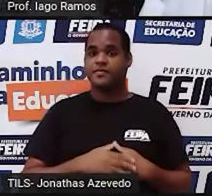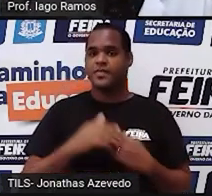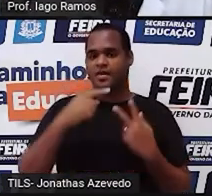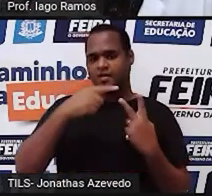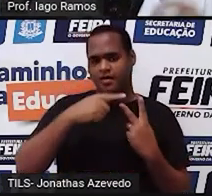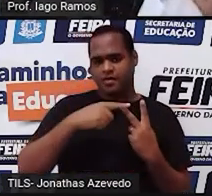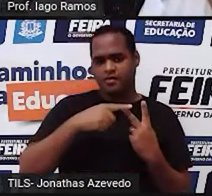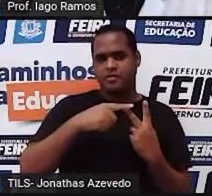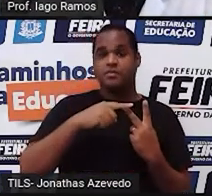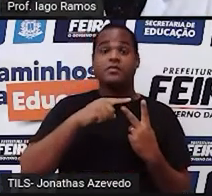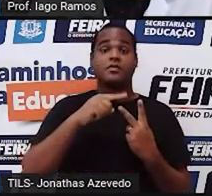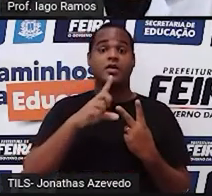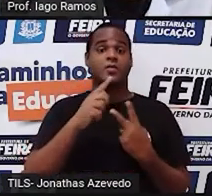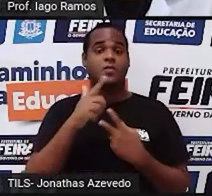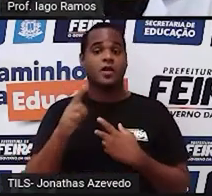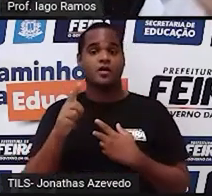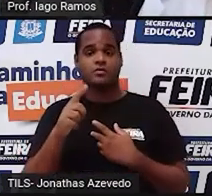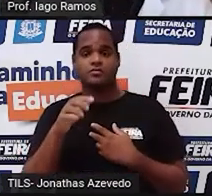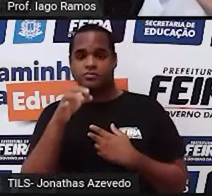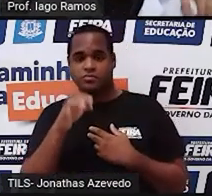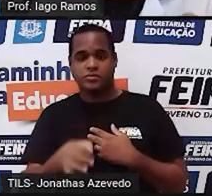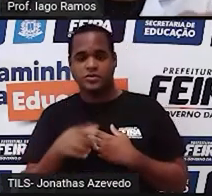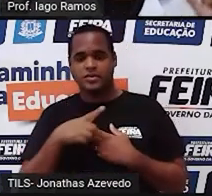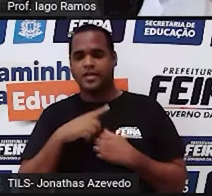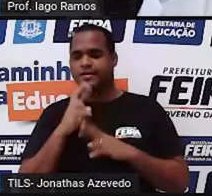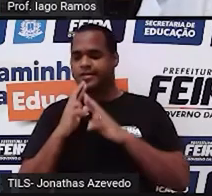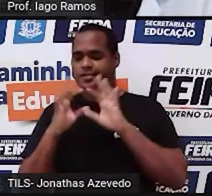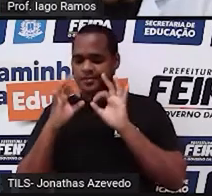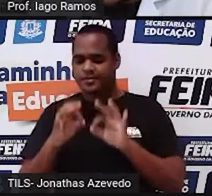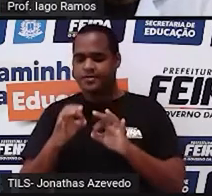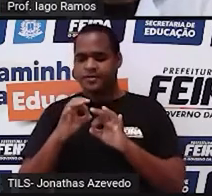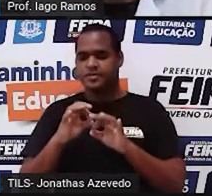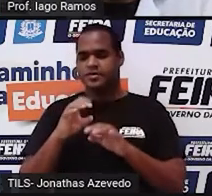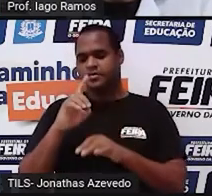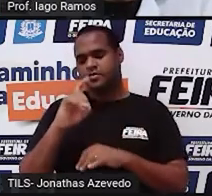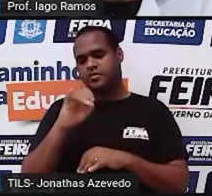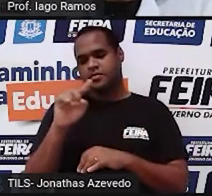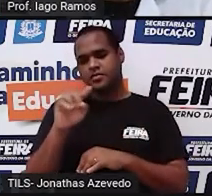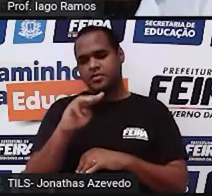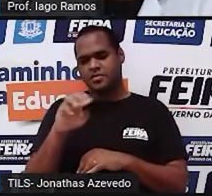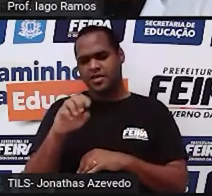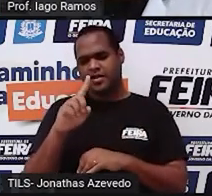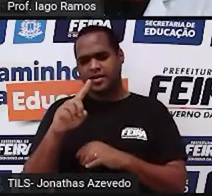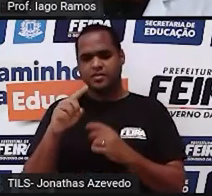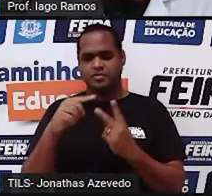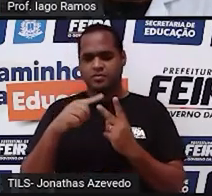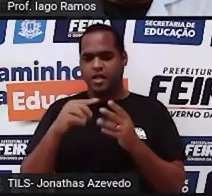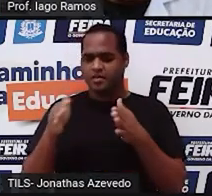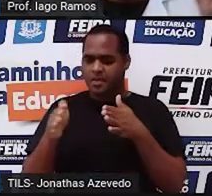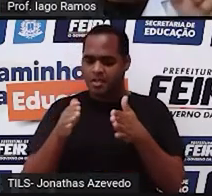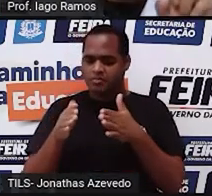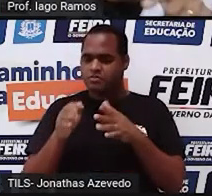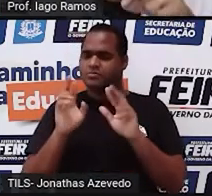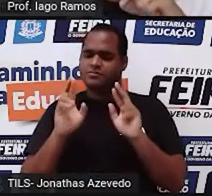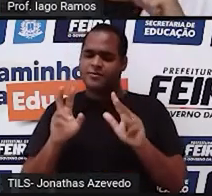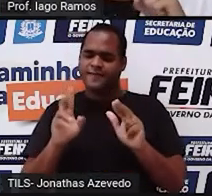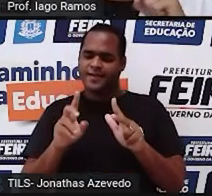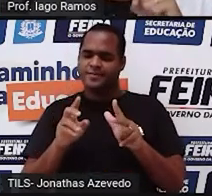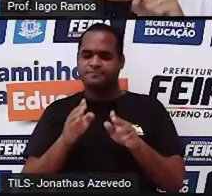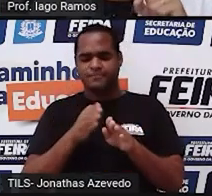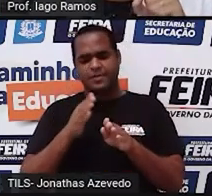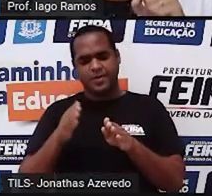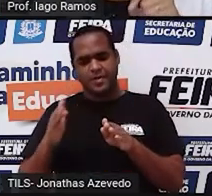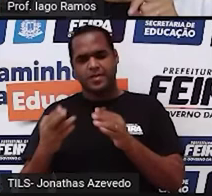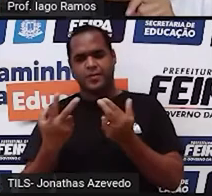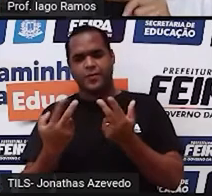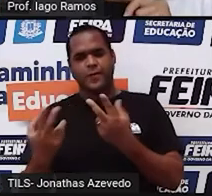não exatas os seus resultados são dízimas não periódicas mas para gente